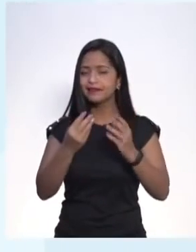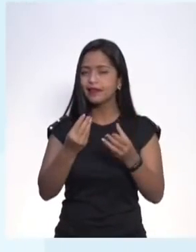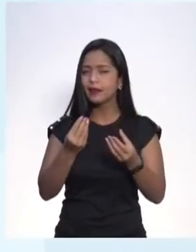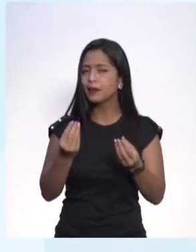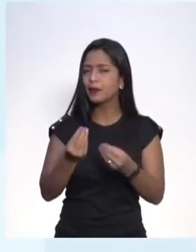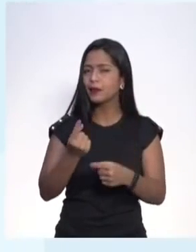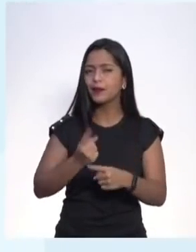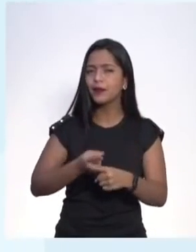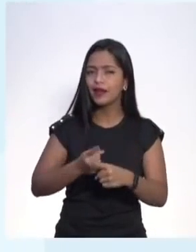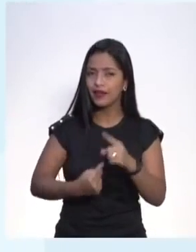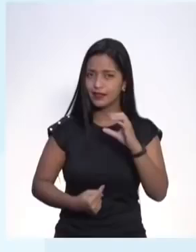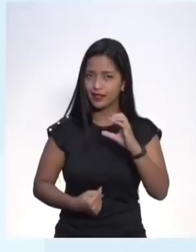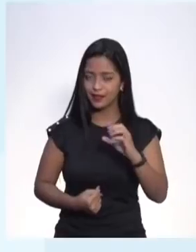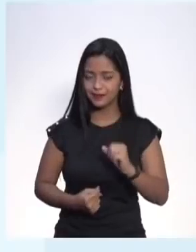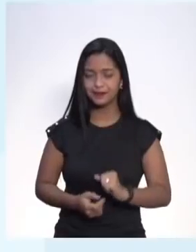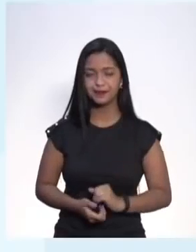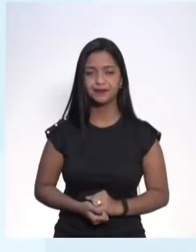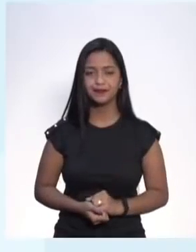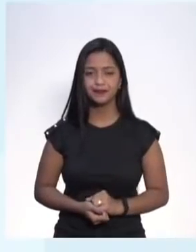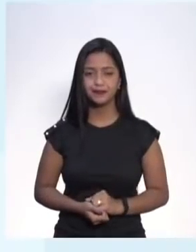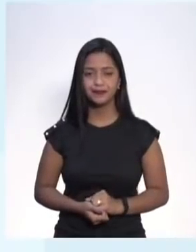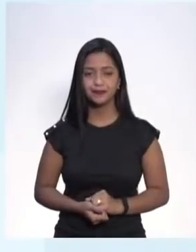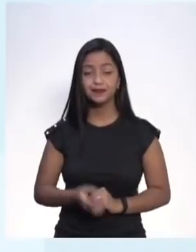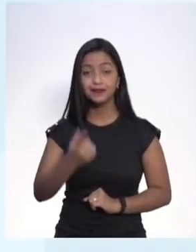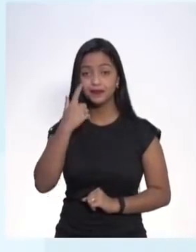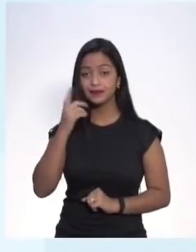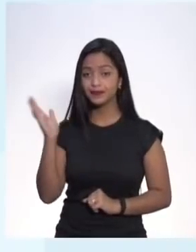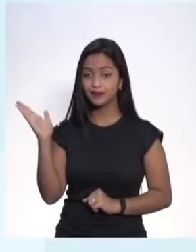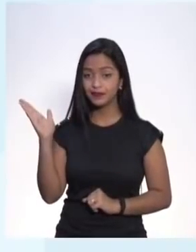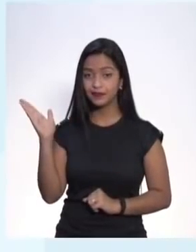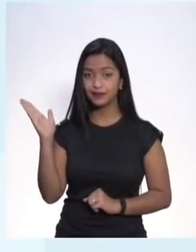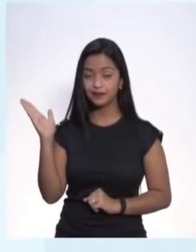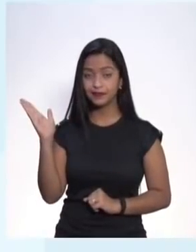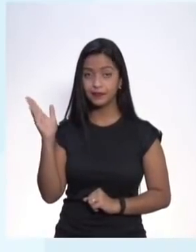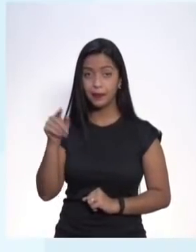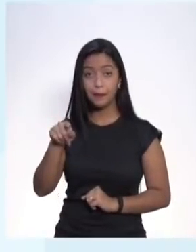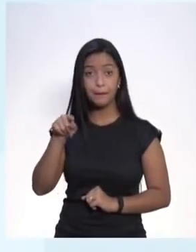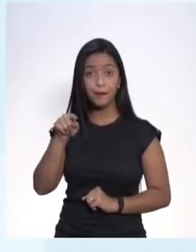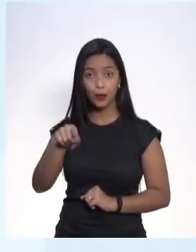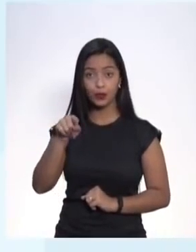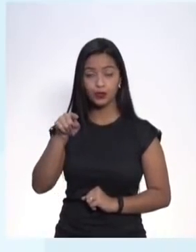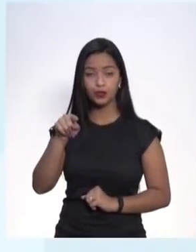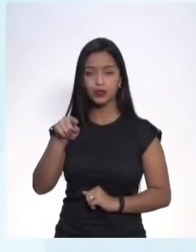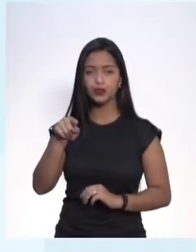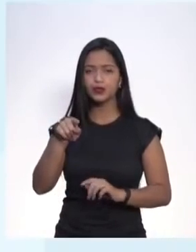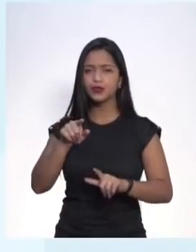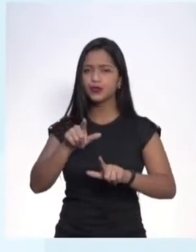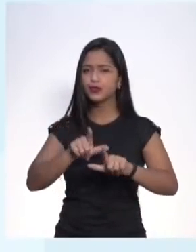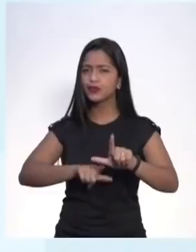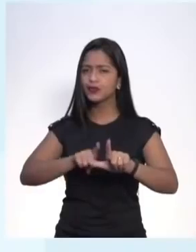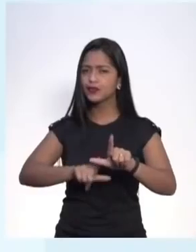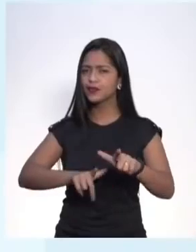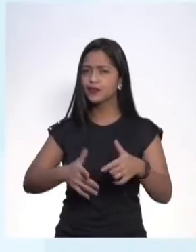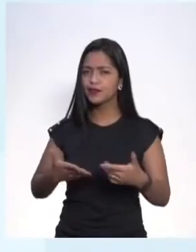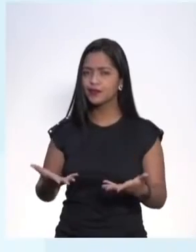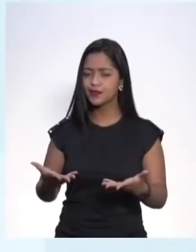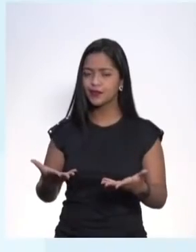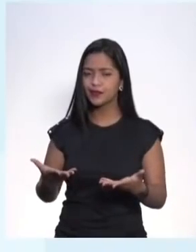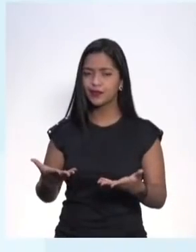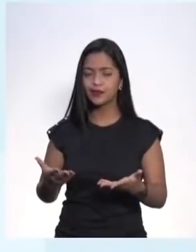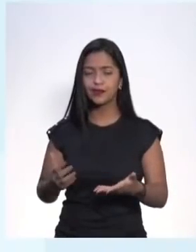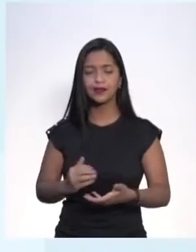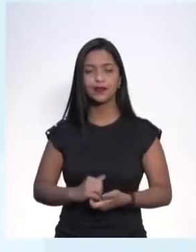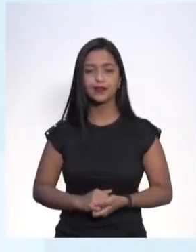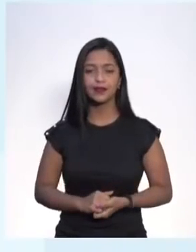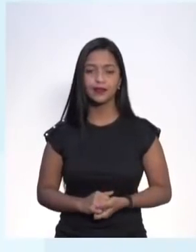tentar olhar. Então, por exemplo, esse ponto aqui, eu não nomeei, ele seria qual letra aí no caso? Esse ponto seria